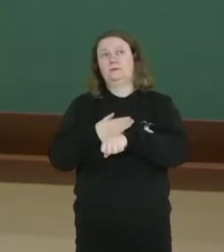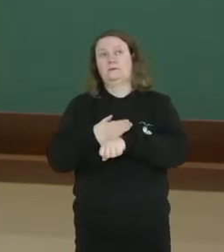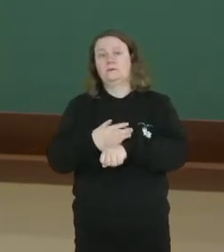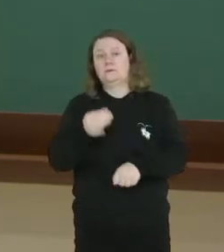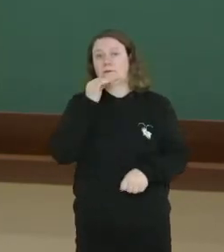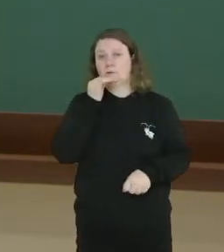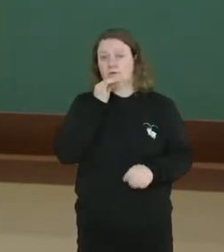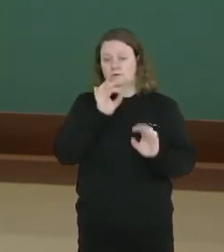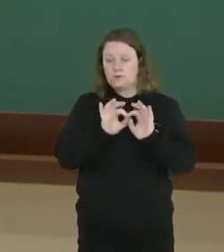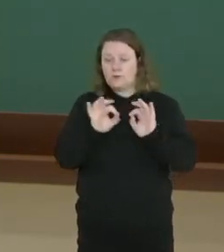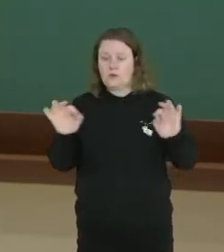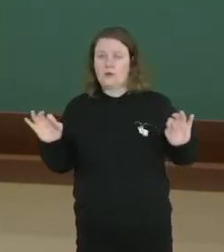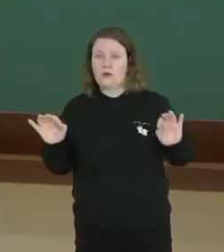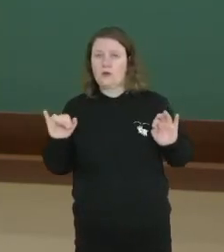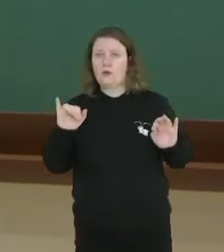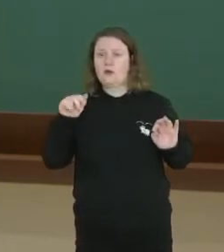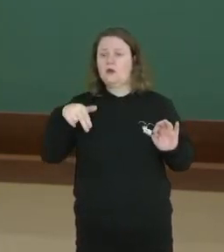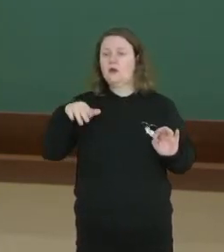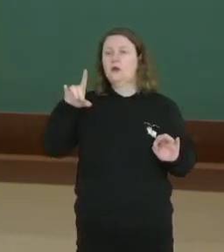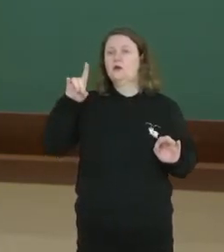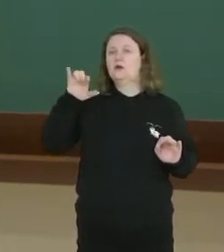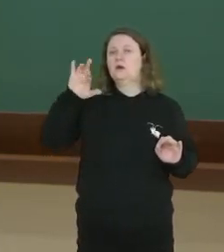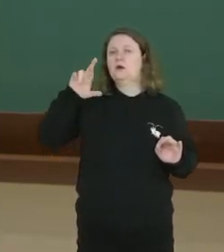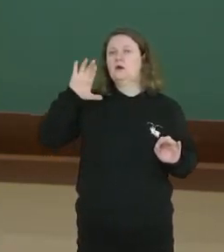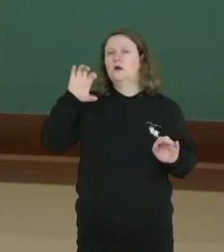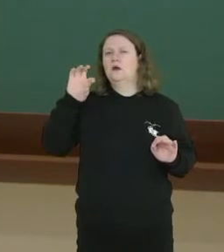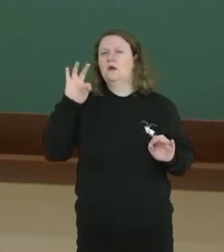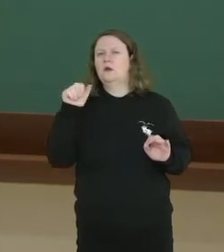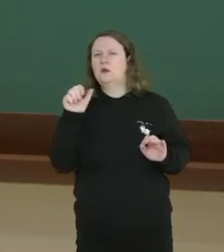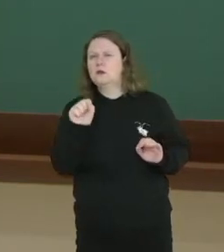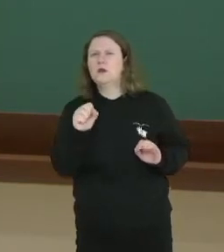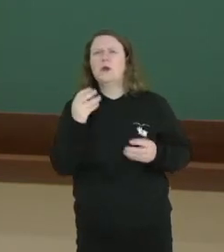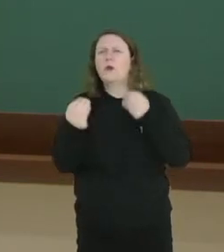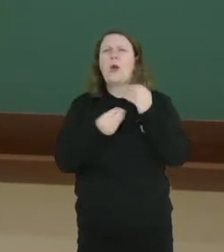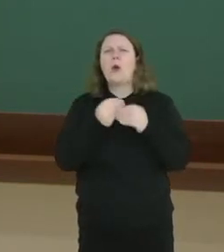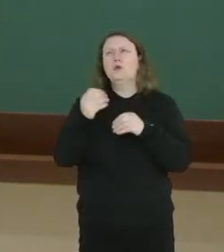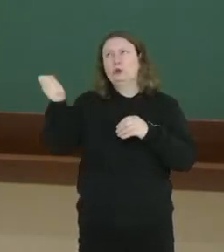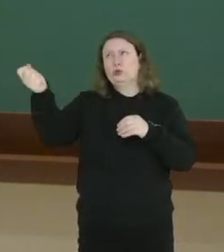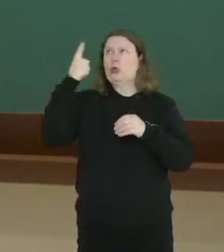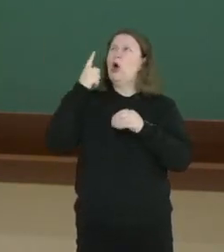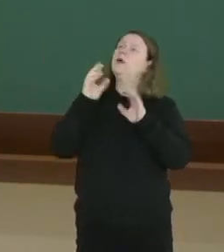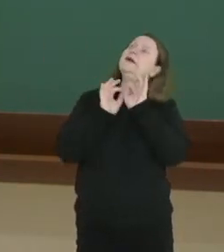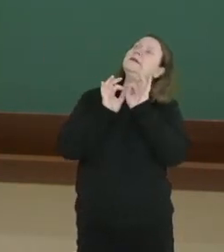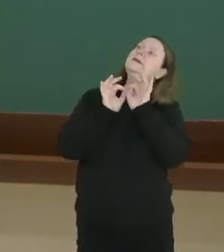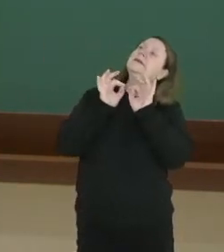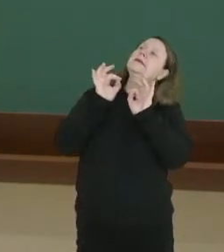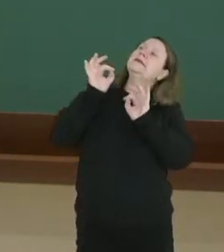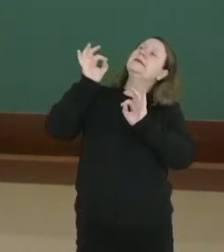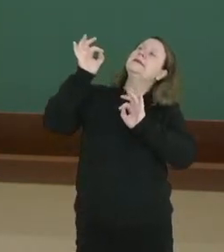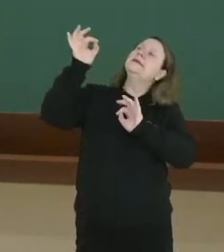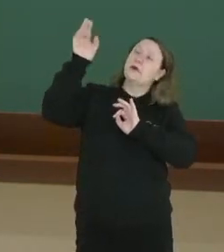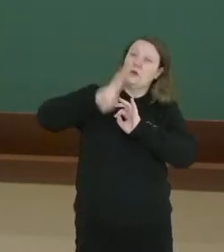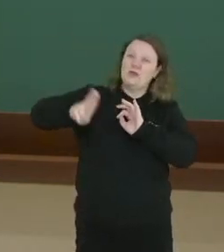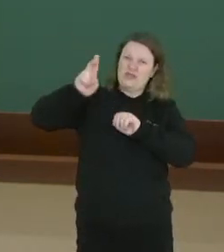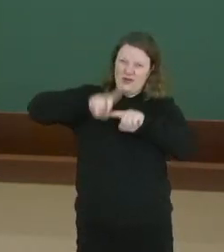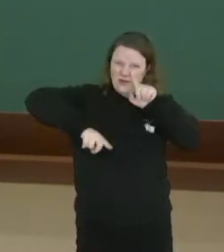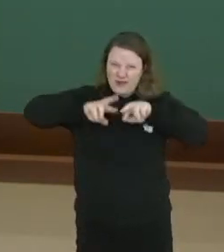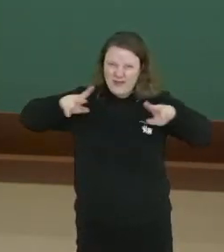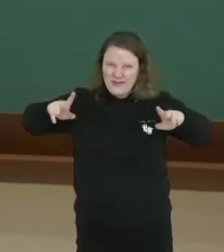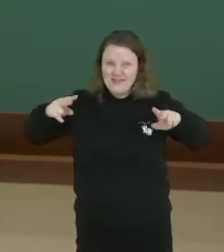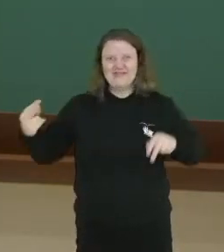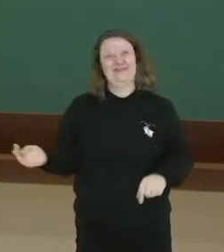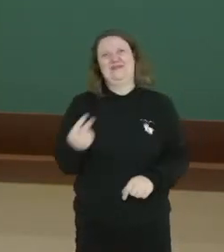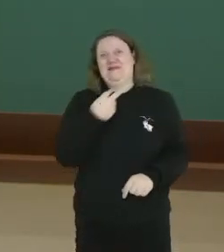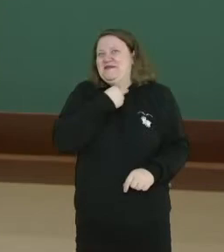em medições indiretas, porque, por exemplo, até o Sol nós não podemos esticar uma fita métrica e medir, podemos? Não,